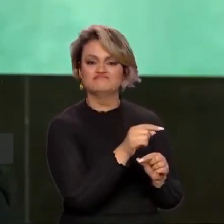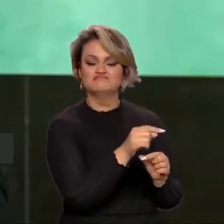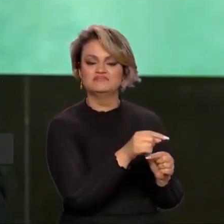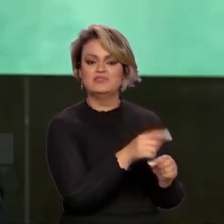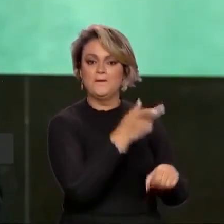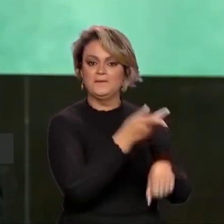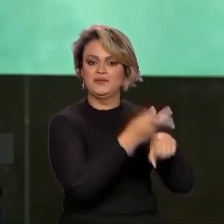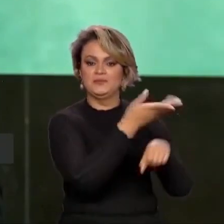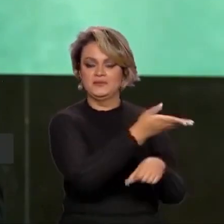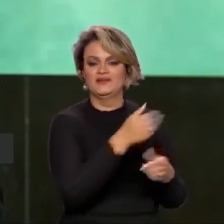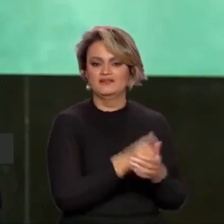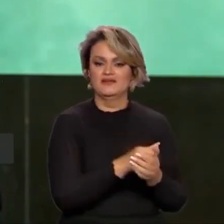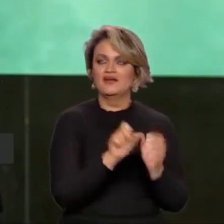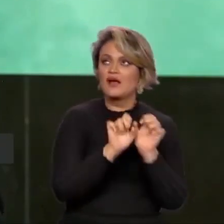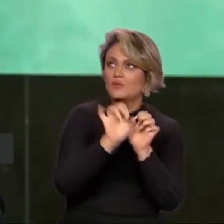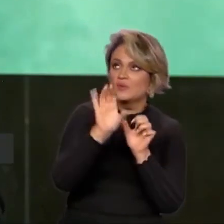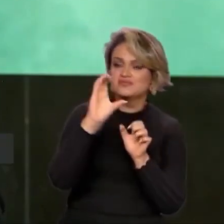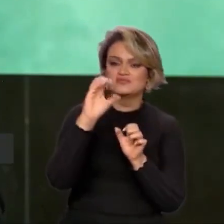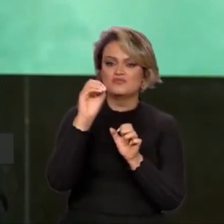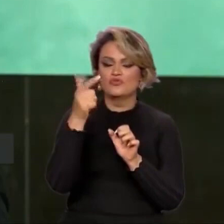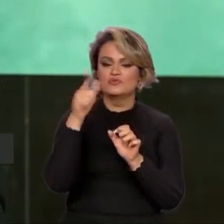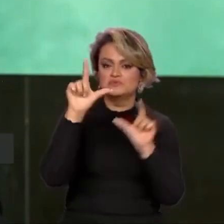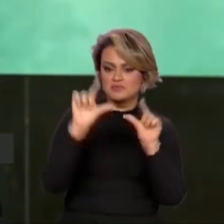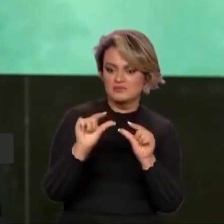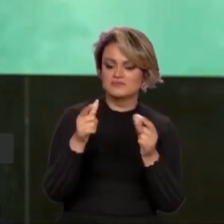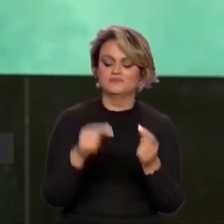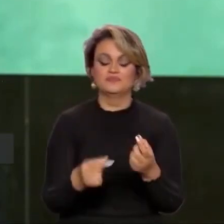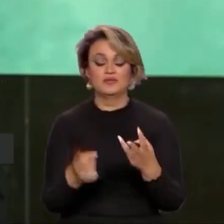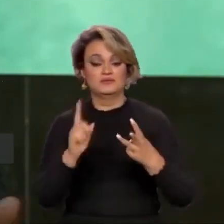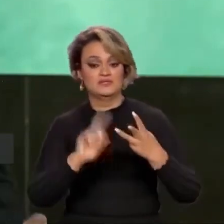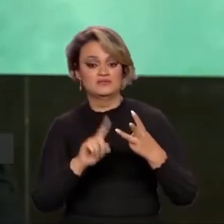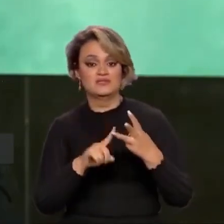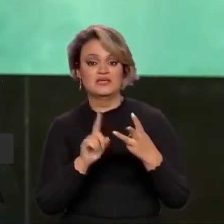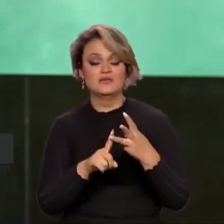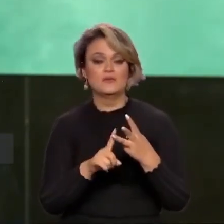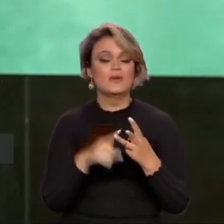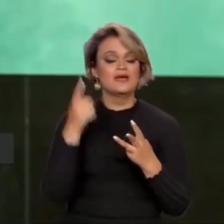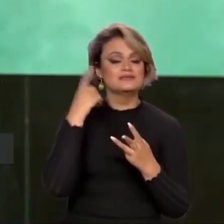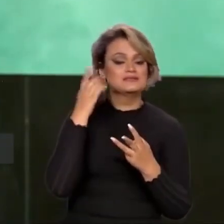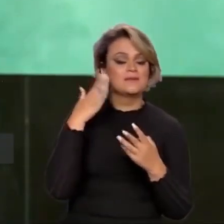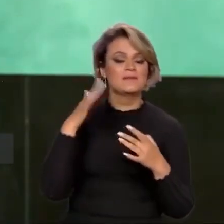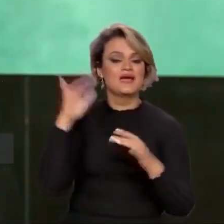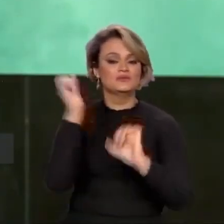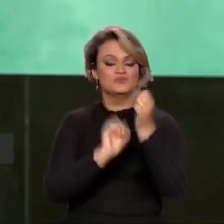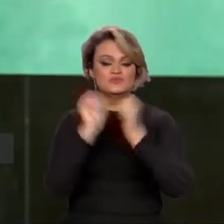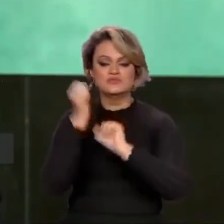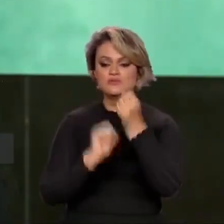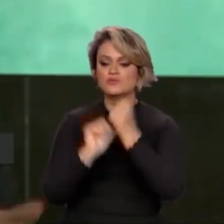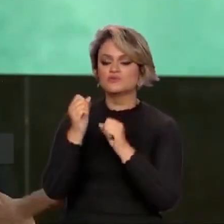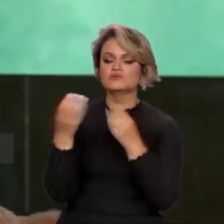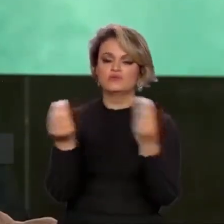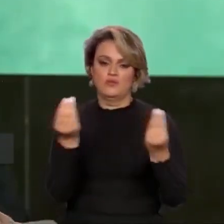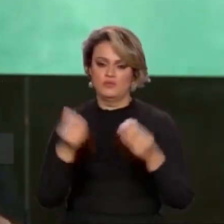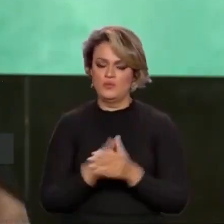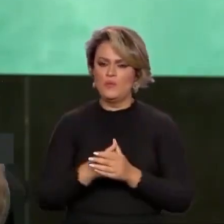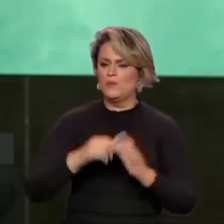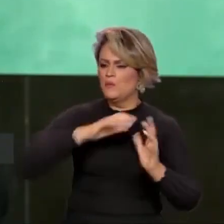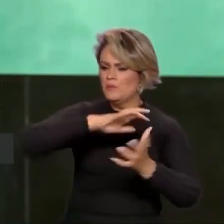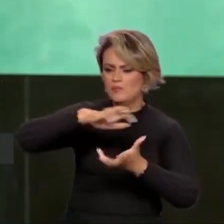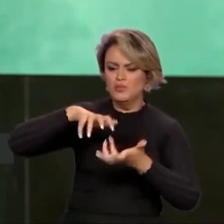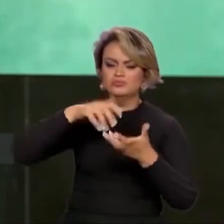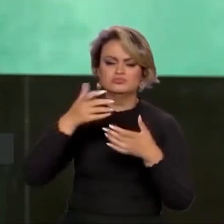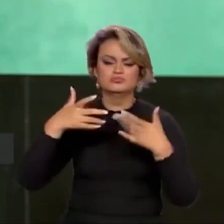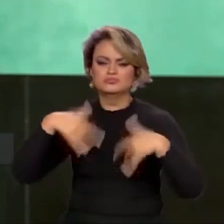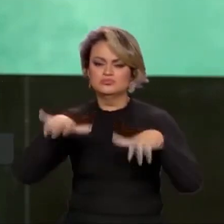menor emissão de CO2. E o terceiro é densidade industrial. O mundo inteiro hoje